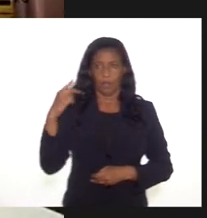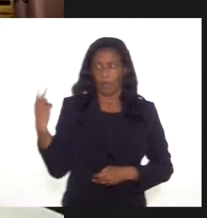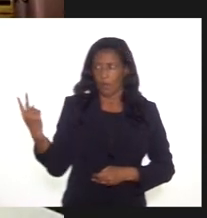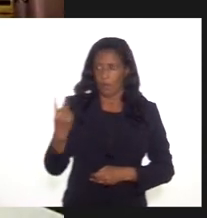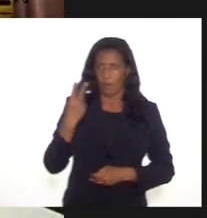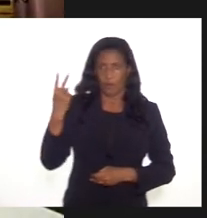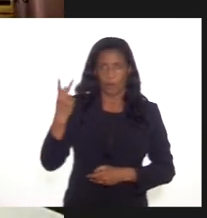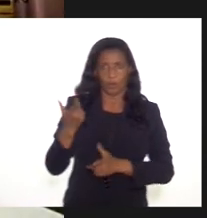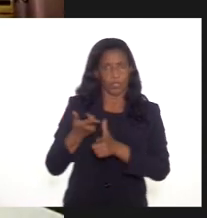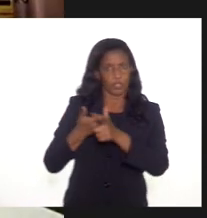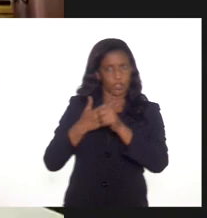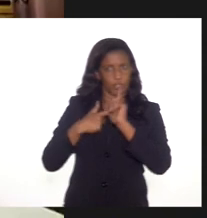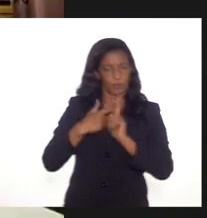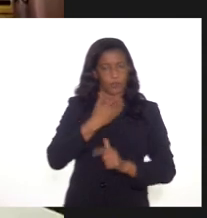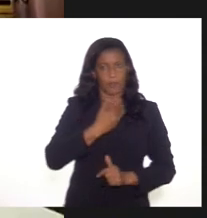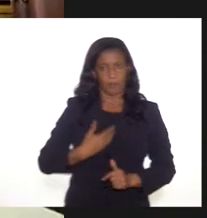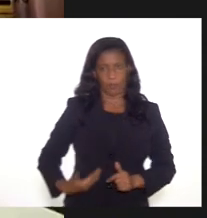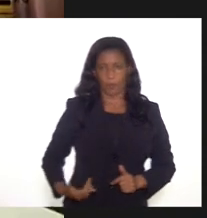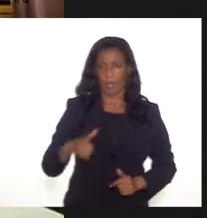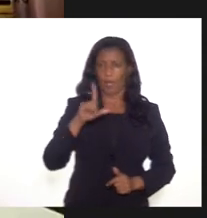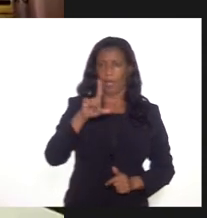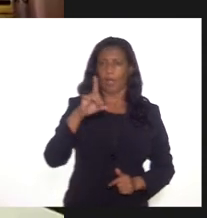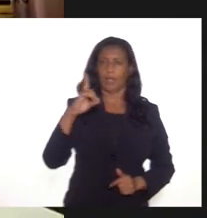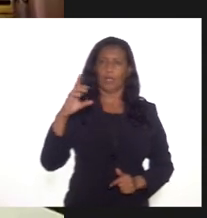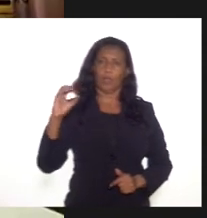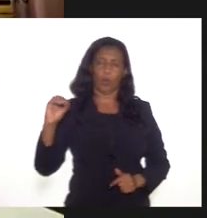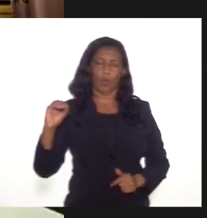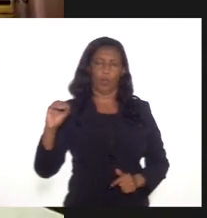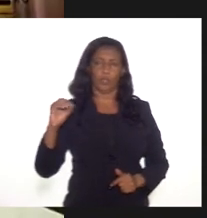pública. Na LDO de 2021,